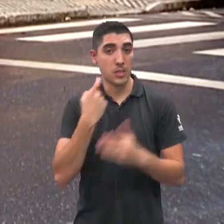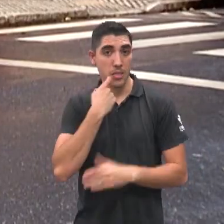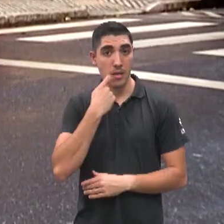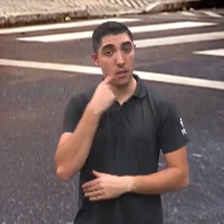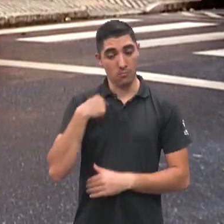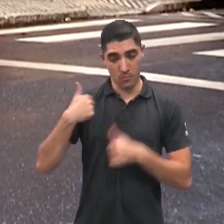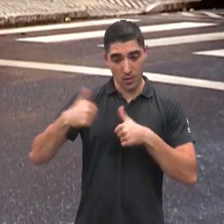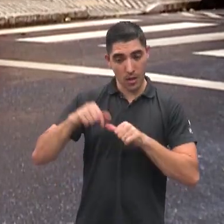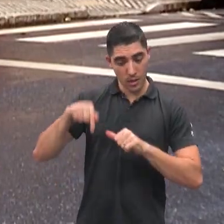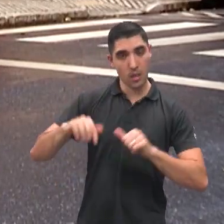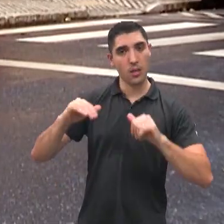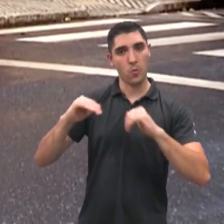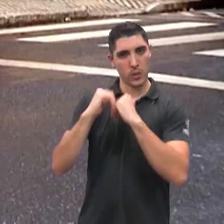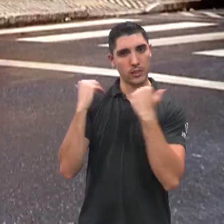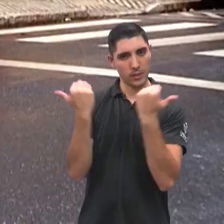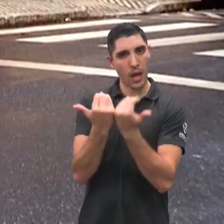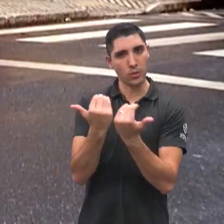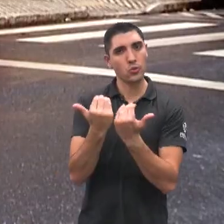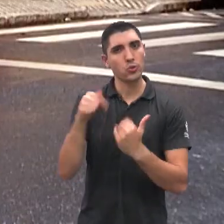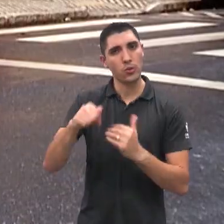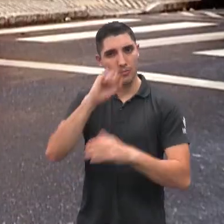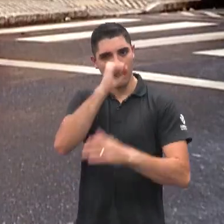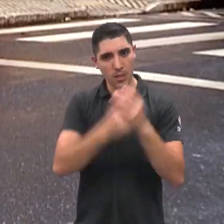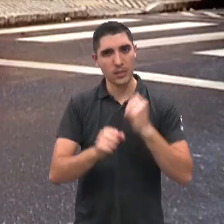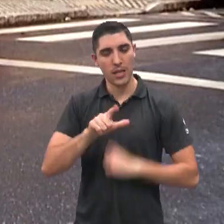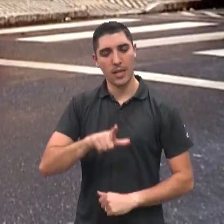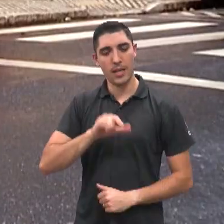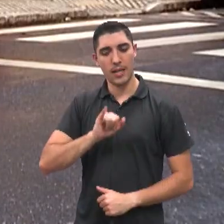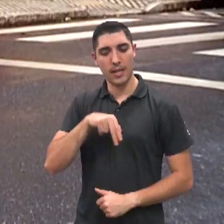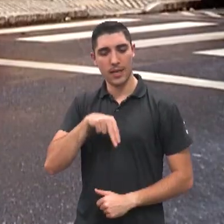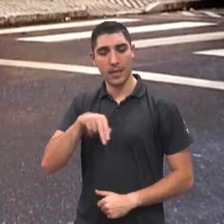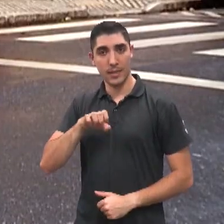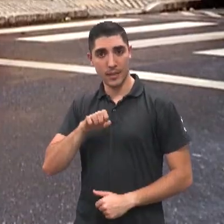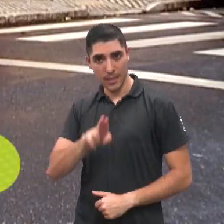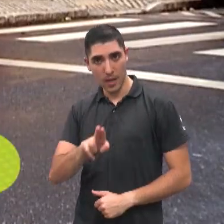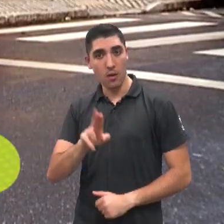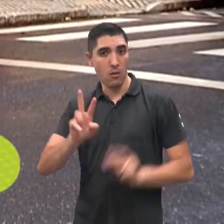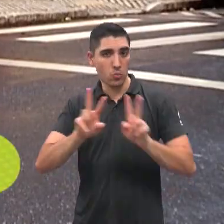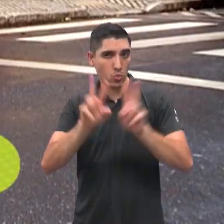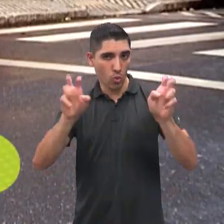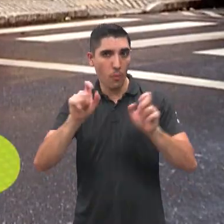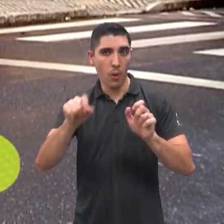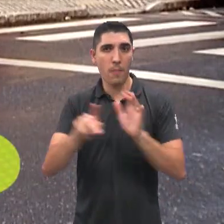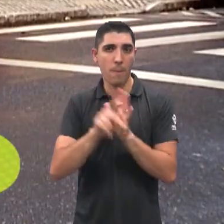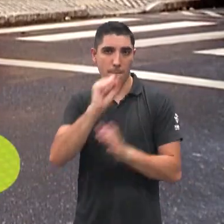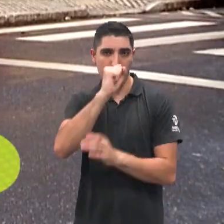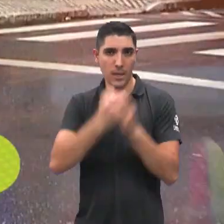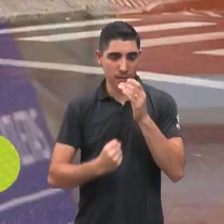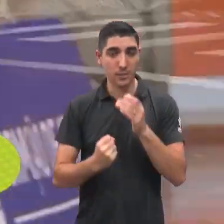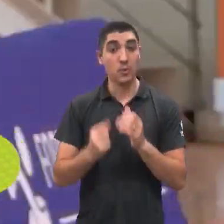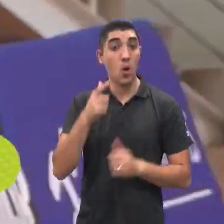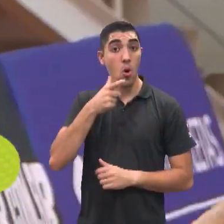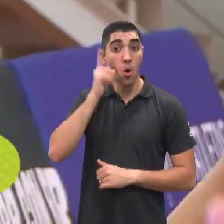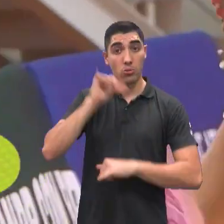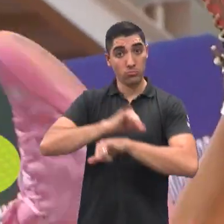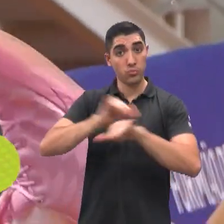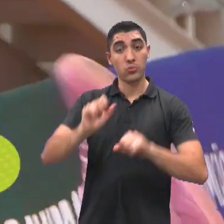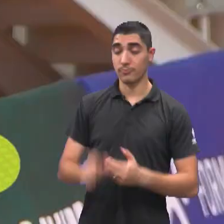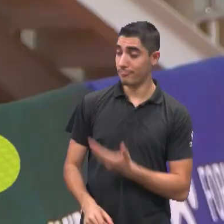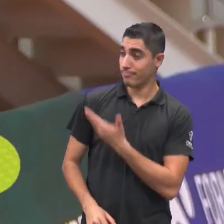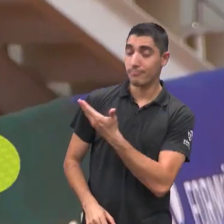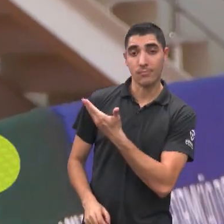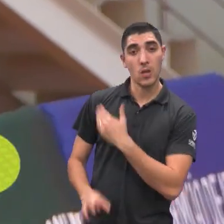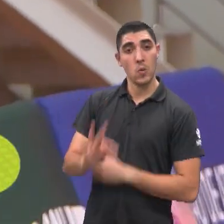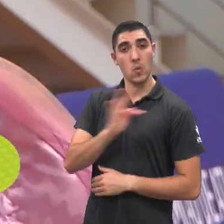do ginásio Lineu de Moura para a gente falar sobre o São José Basquetebol. Ontem o time anunciou a renovação do técnico